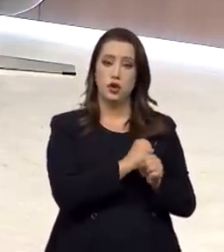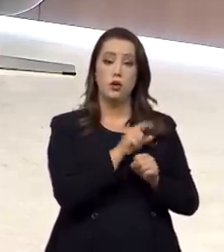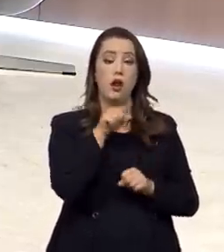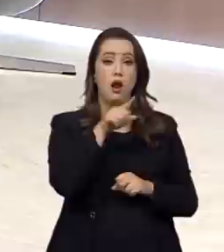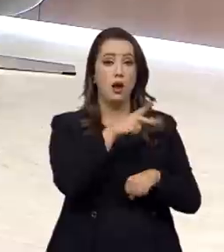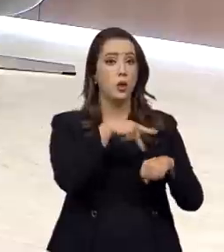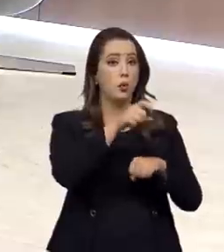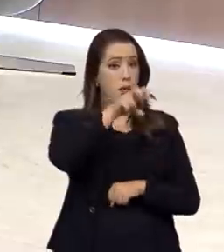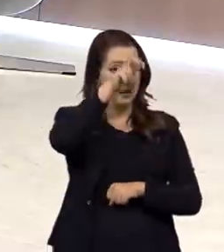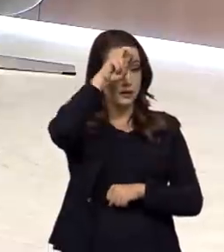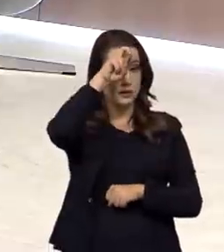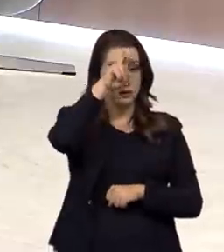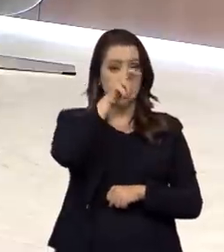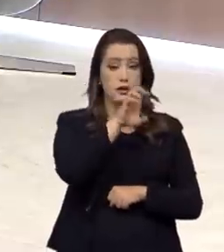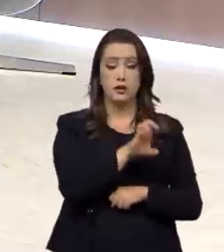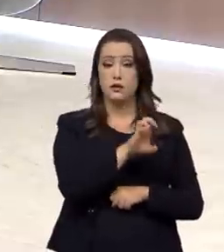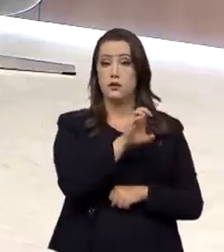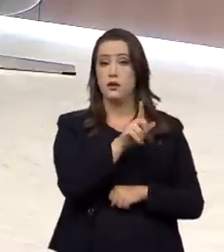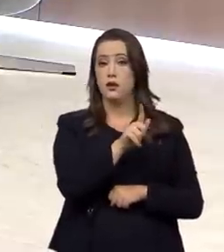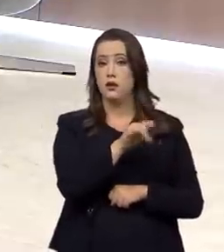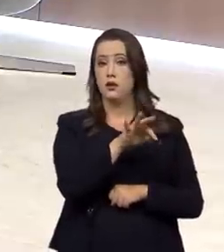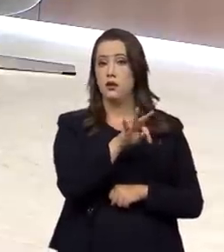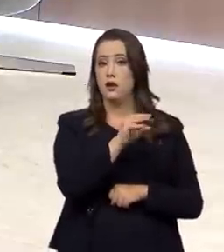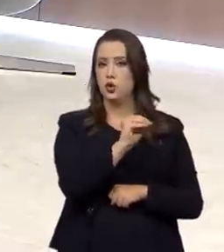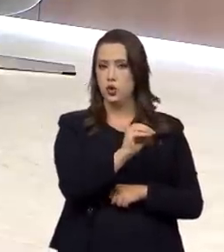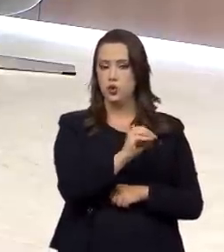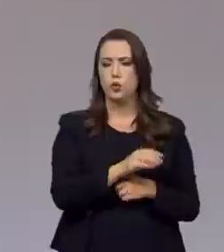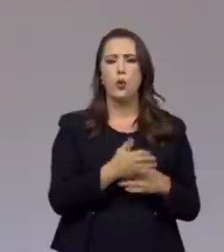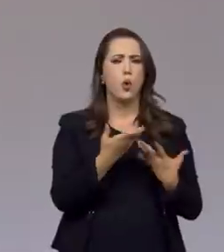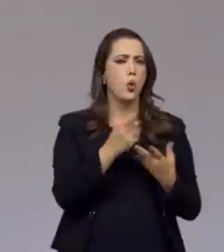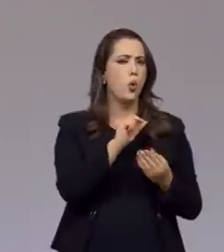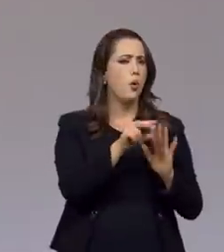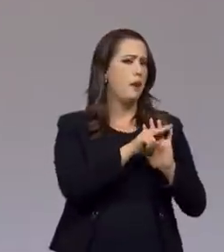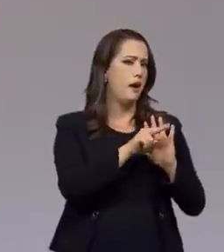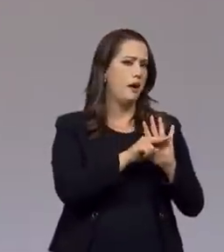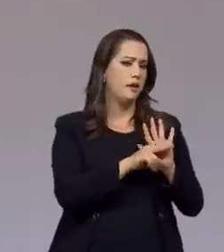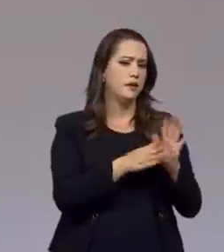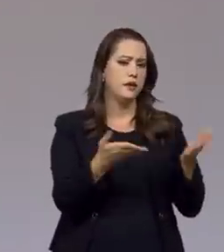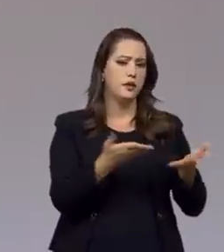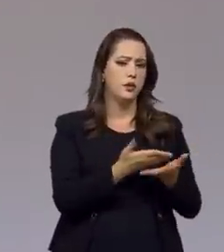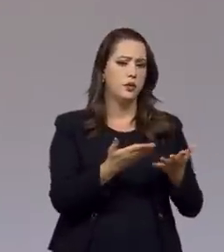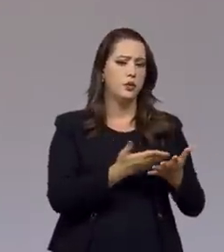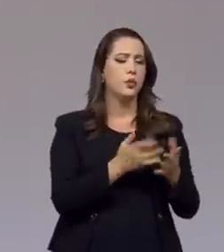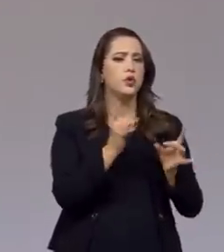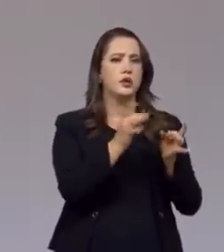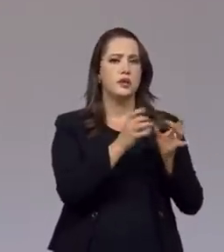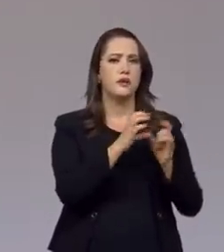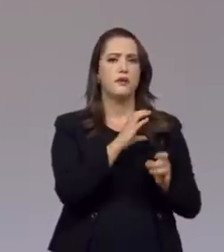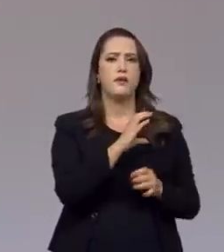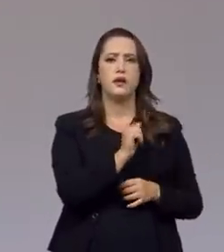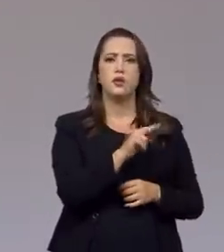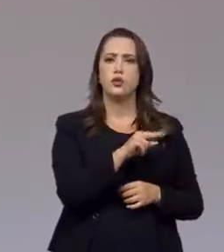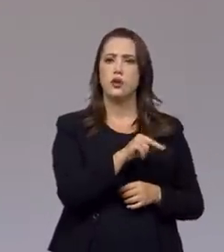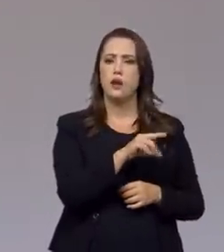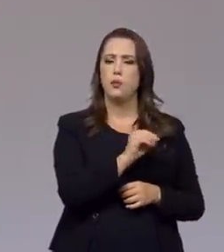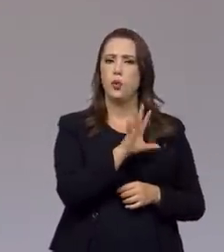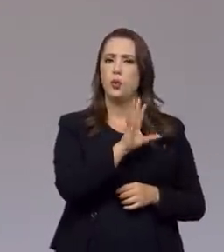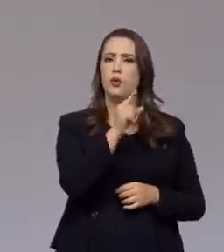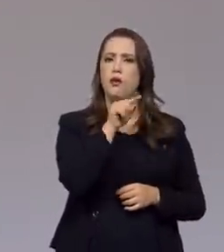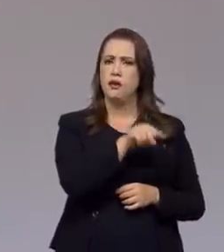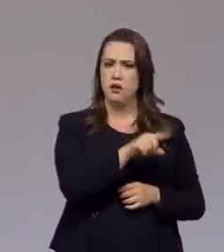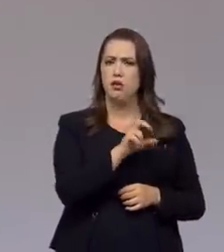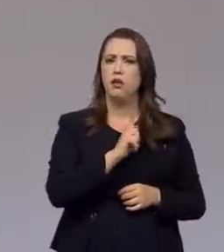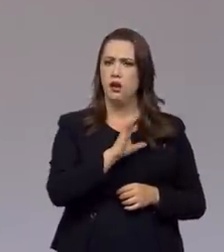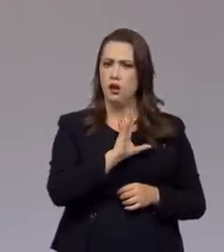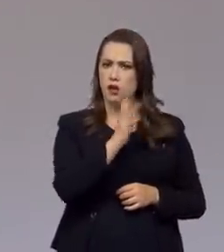que que o senhor acha que vai sair daí a regulamentação desse mercado internacional de carbono vai ocorrer ali